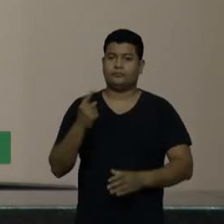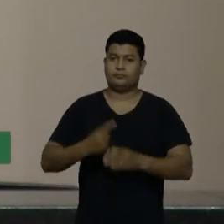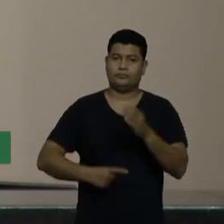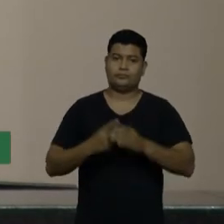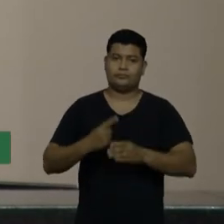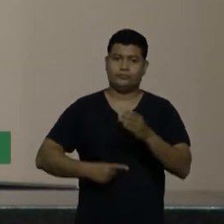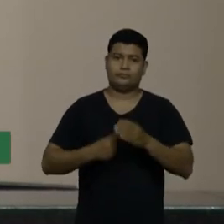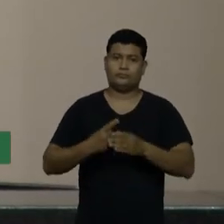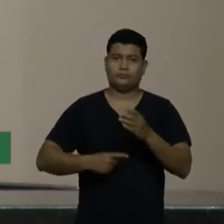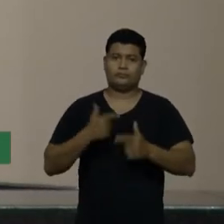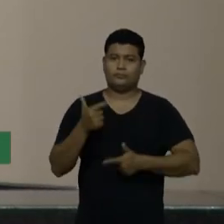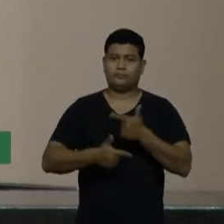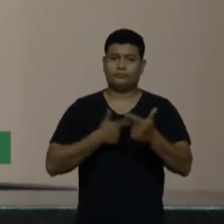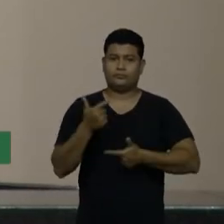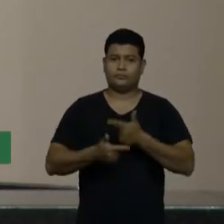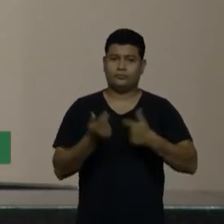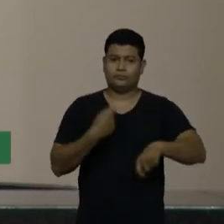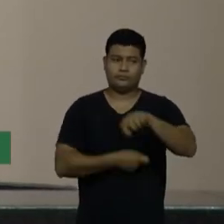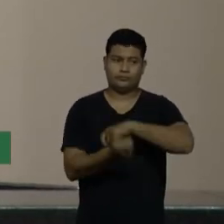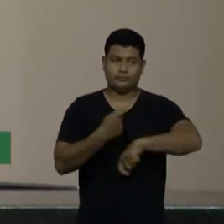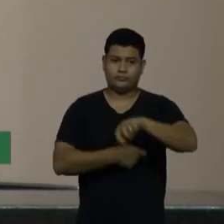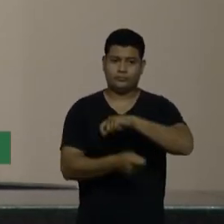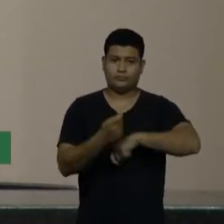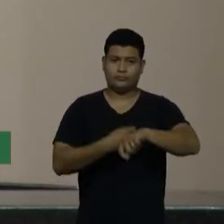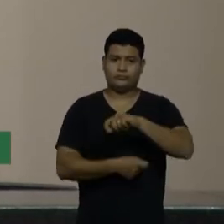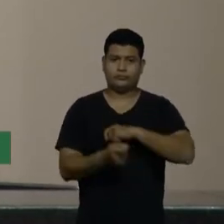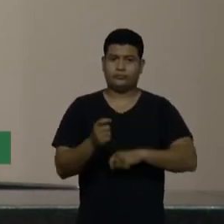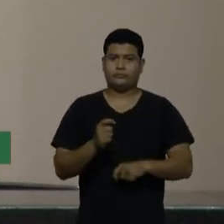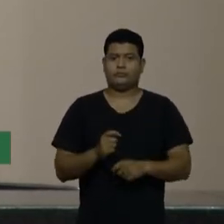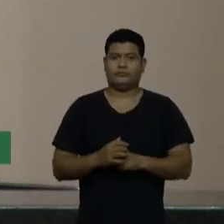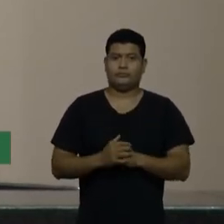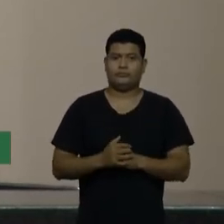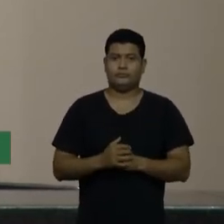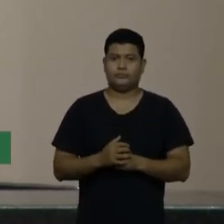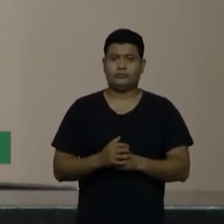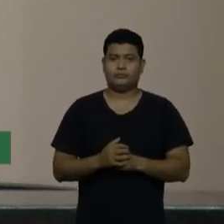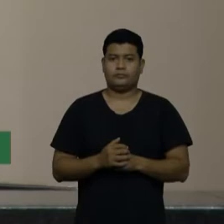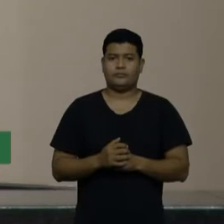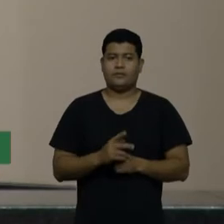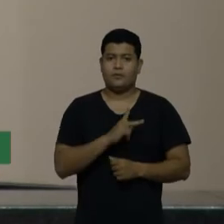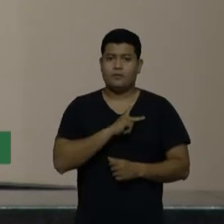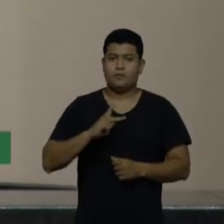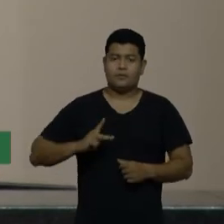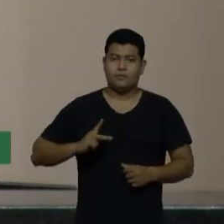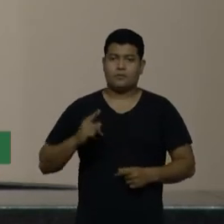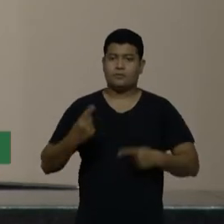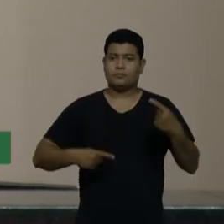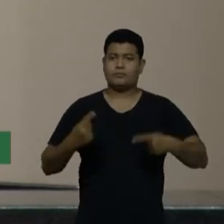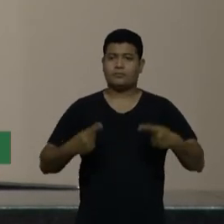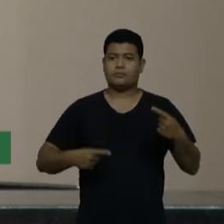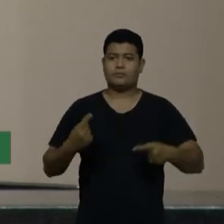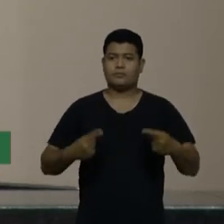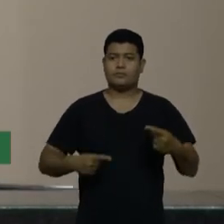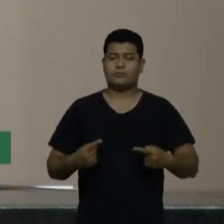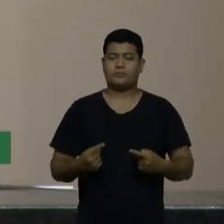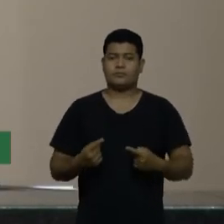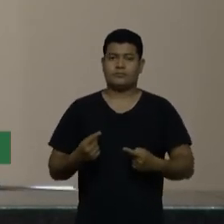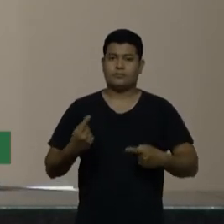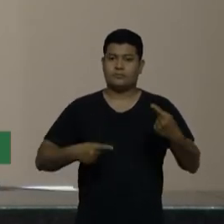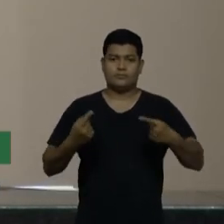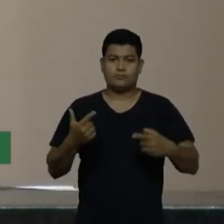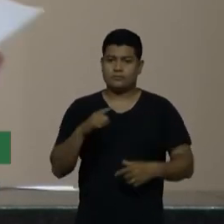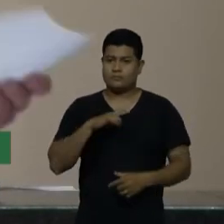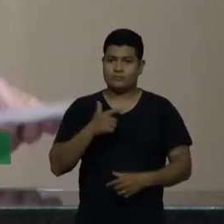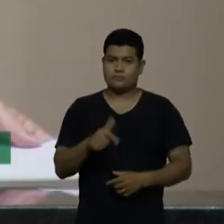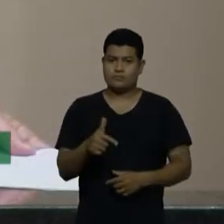Trabalho, Administração e Serviço Público. Em discussão. Não havendo quem queira discutir em